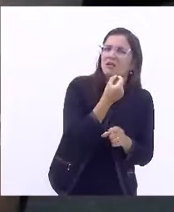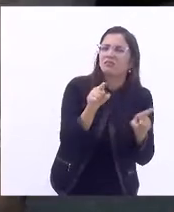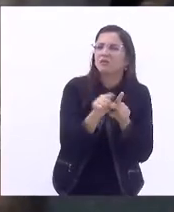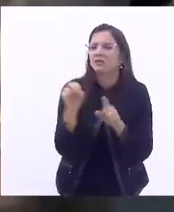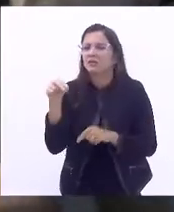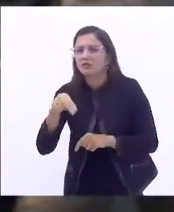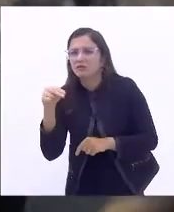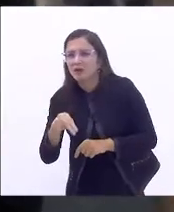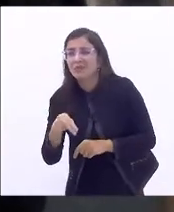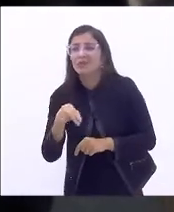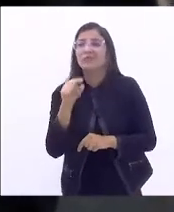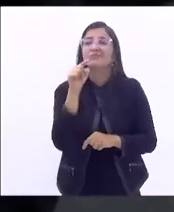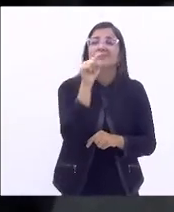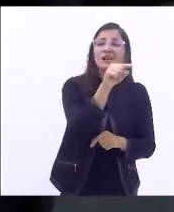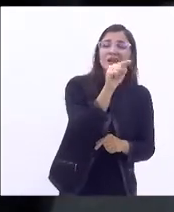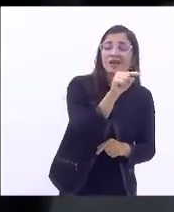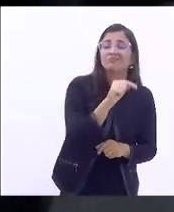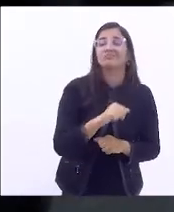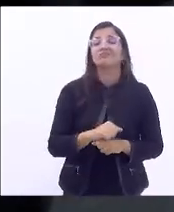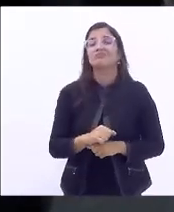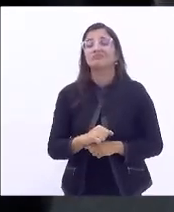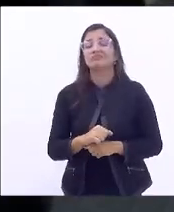América Latina,